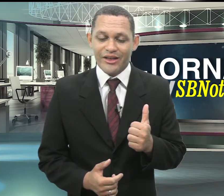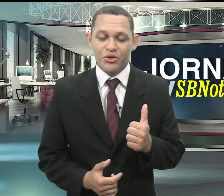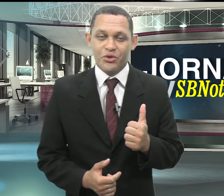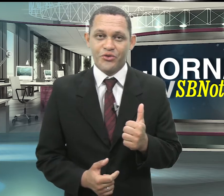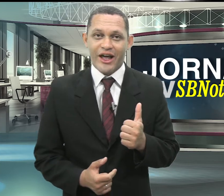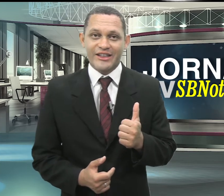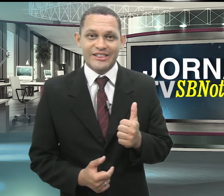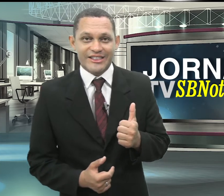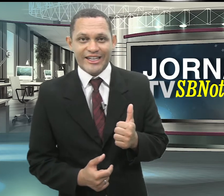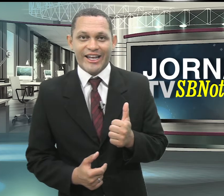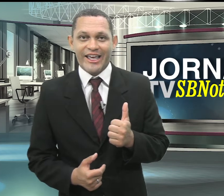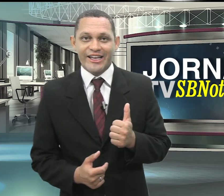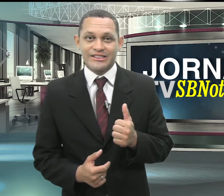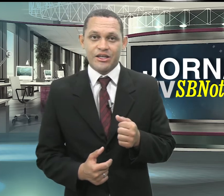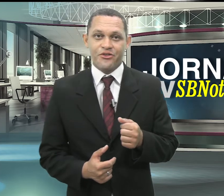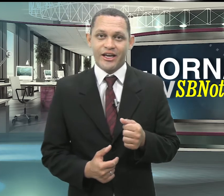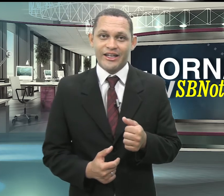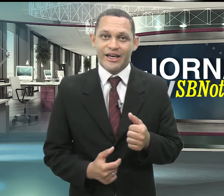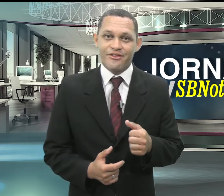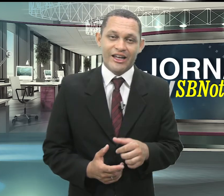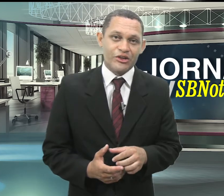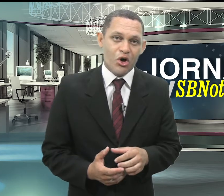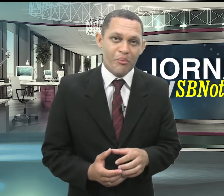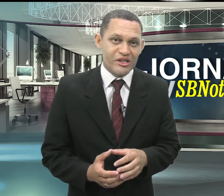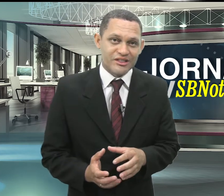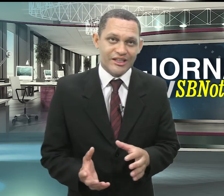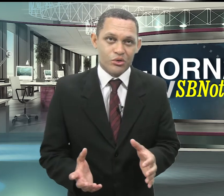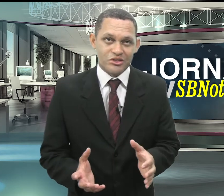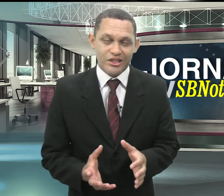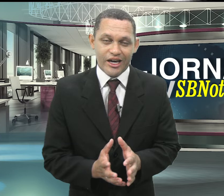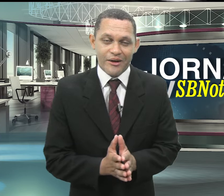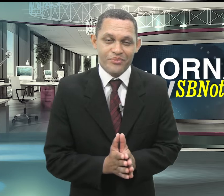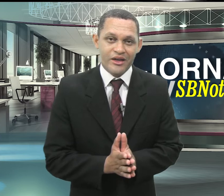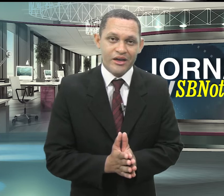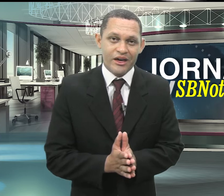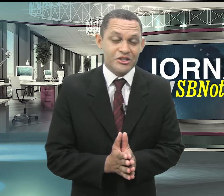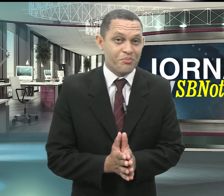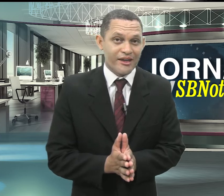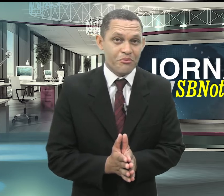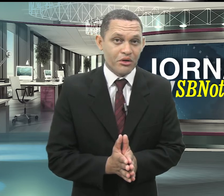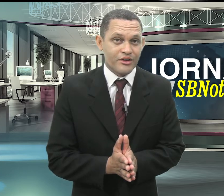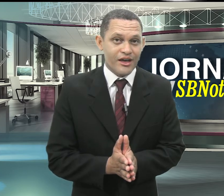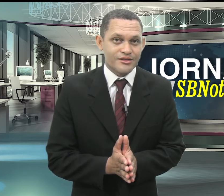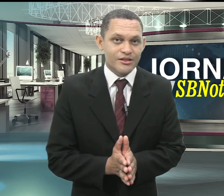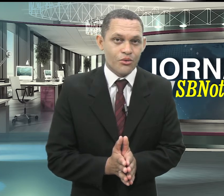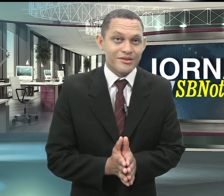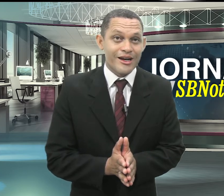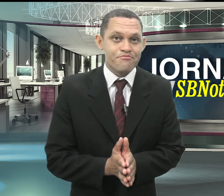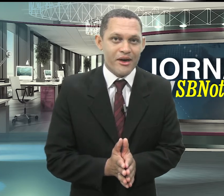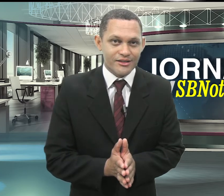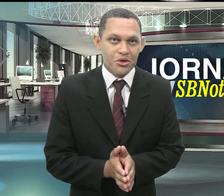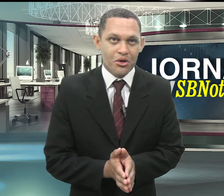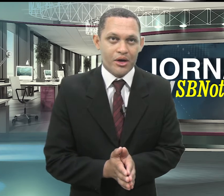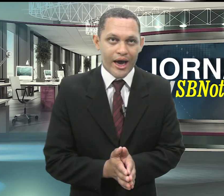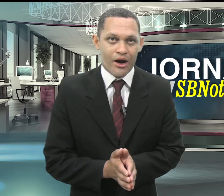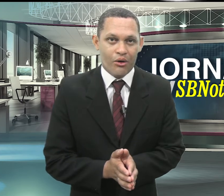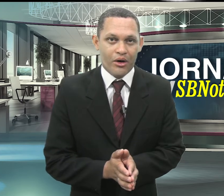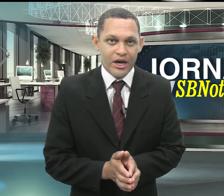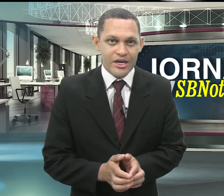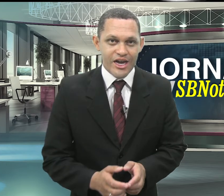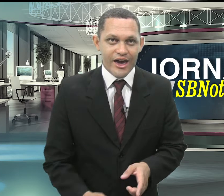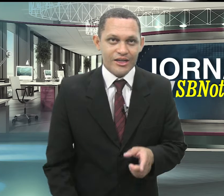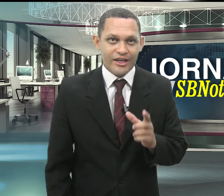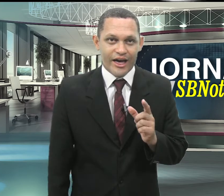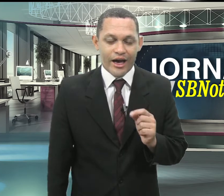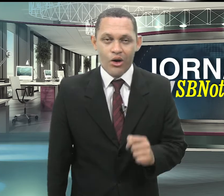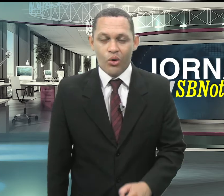moradores lá do Vale das Caneleiras, que fica ali na Vila Linópolis, Santa Luzia. Eles pedem providências quanto à limpeza do local.